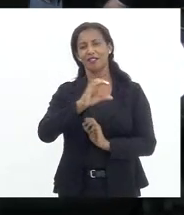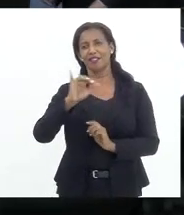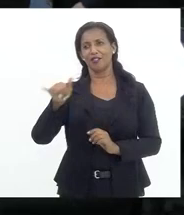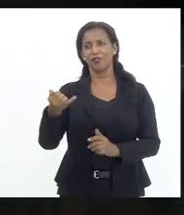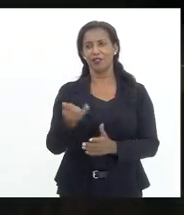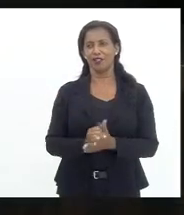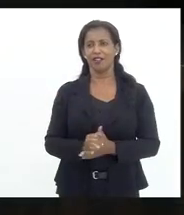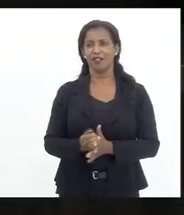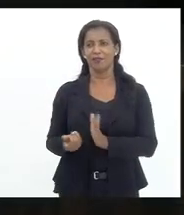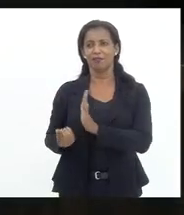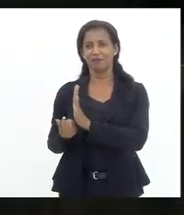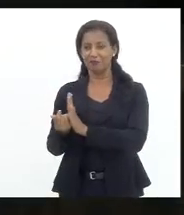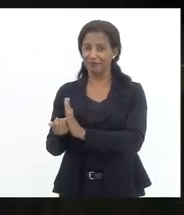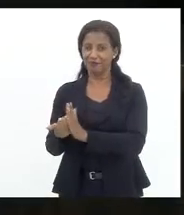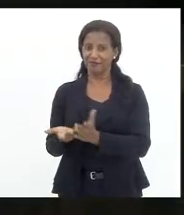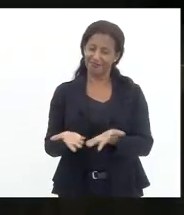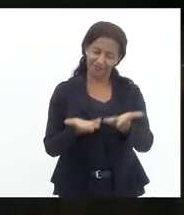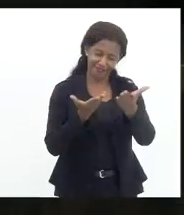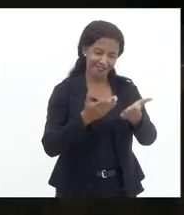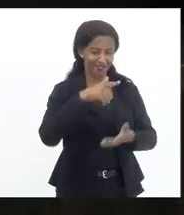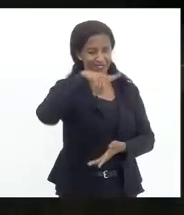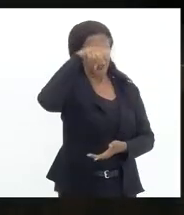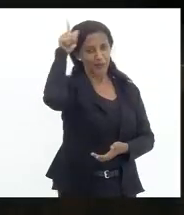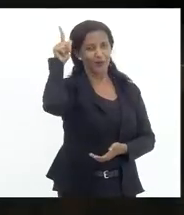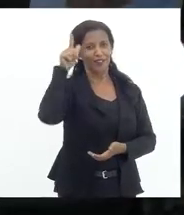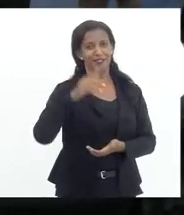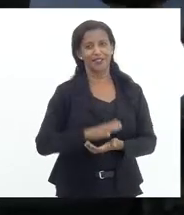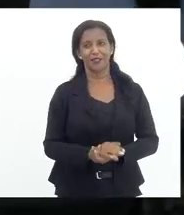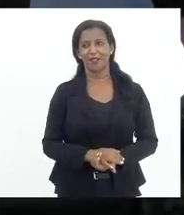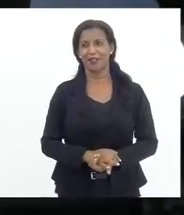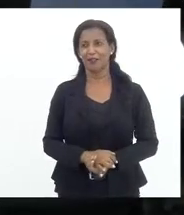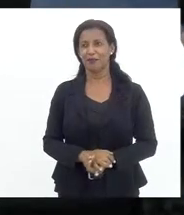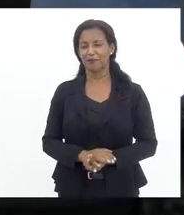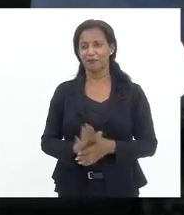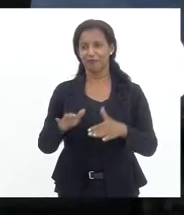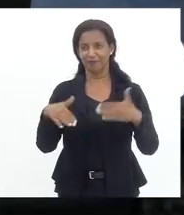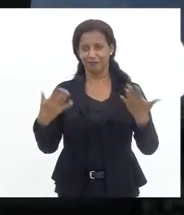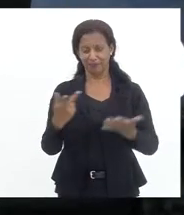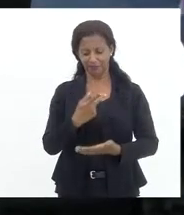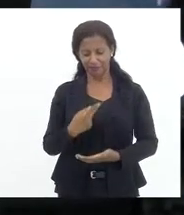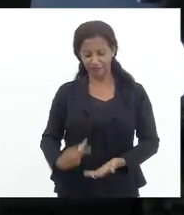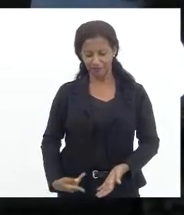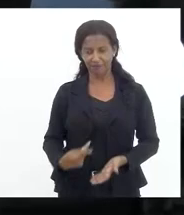Pela Comissão de Tributação, agora sim, deputado Luiz Paulo. Senhor presidente,